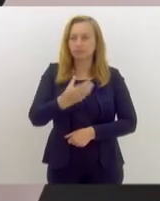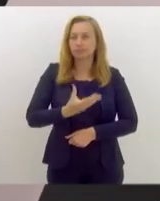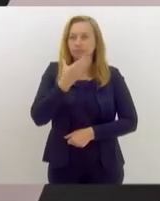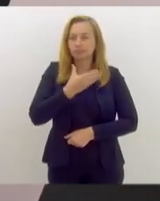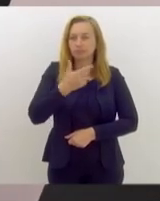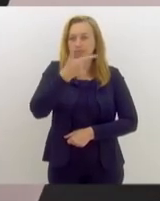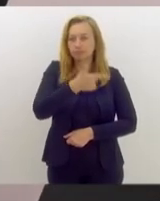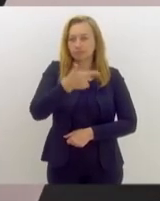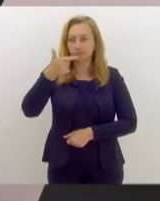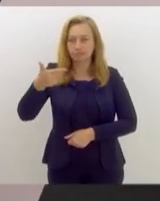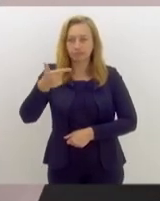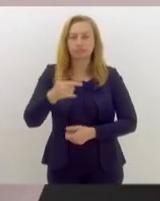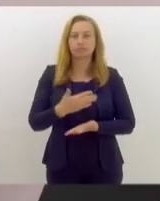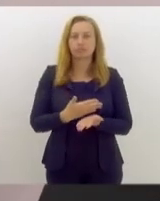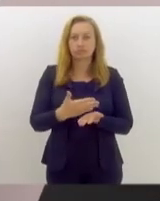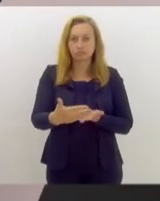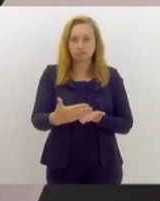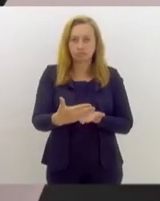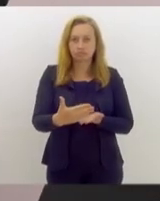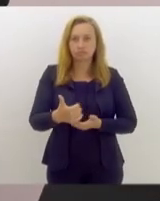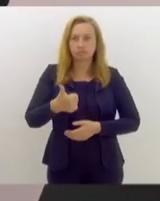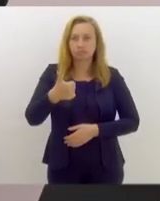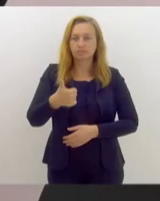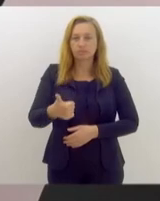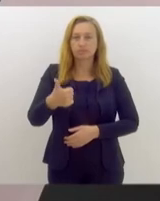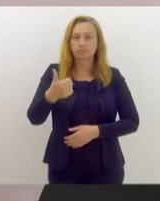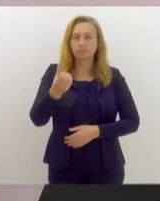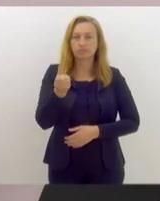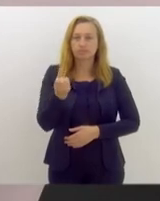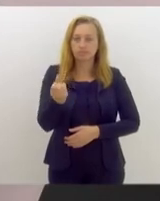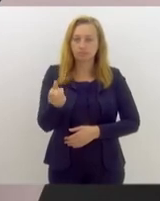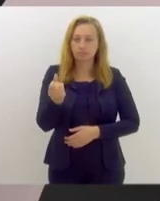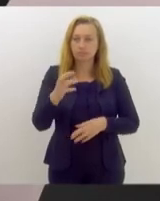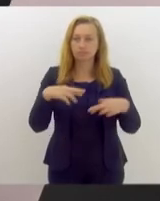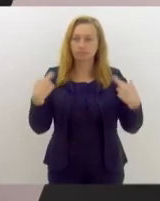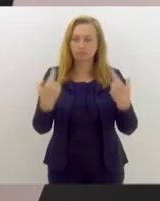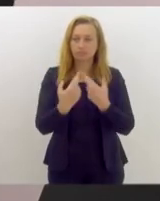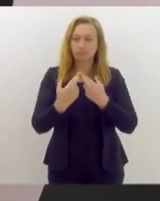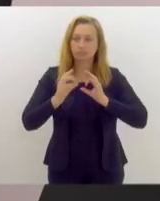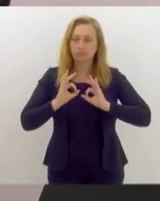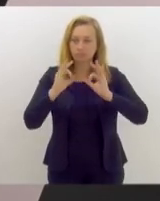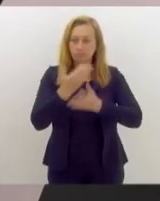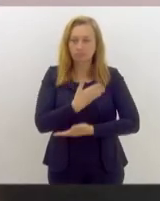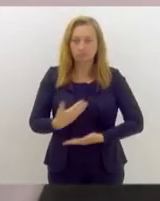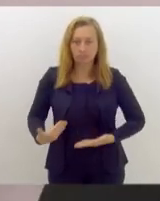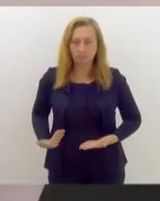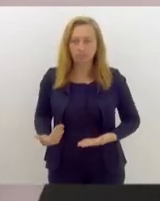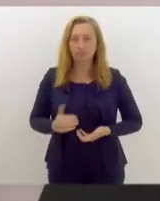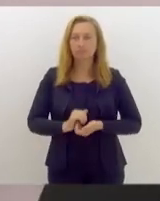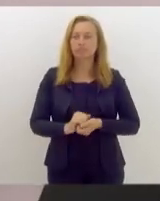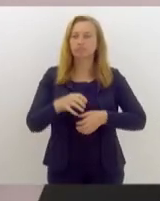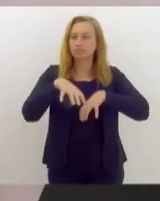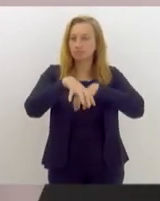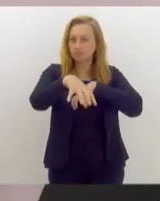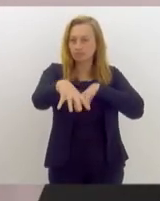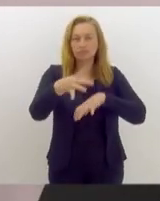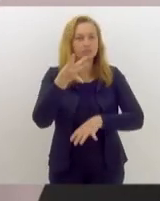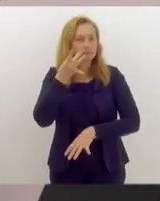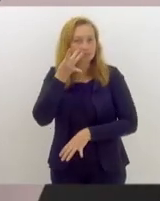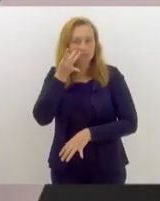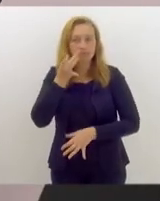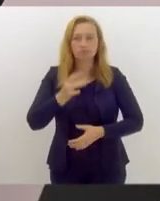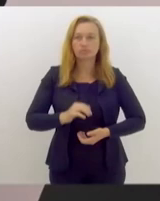2022, damos início à 16ª audiência pública, organizada de forma híbrida,